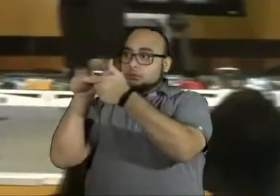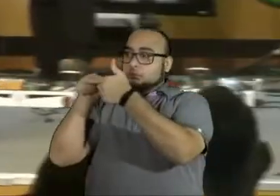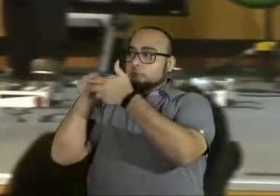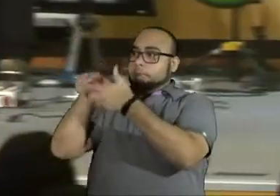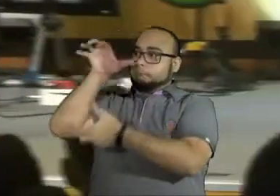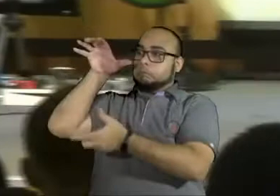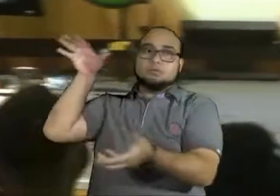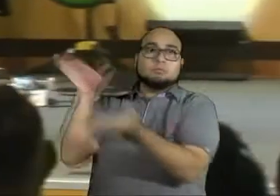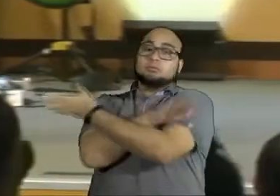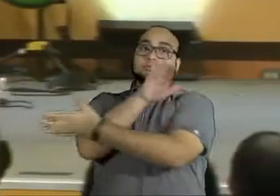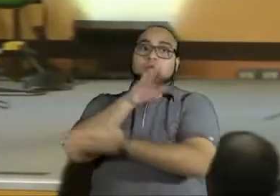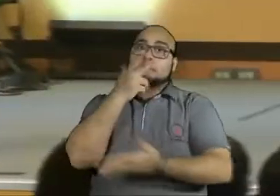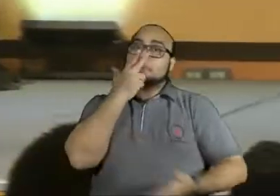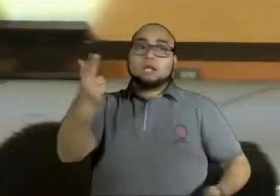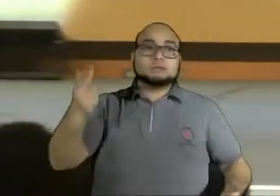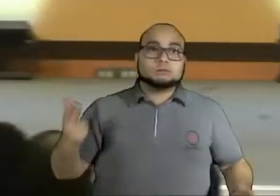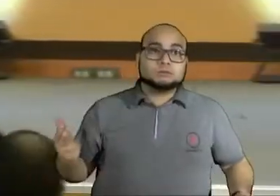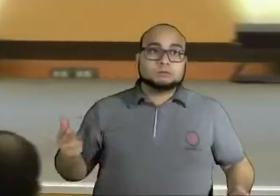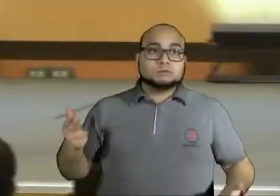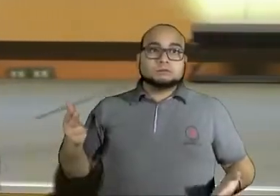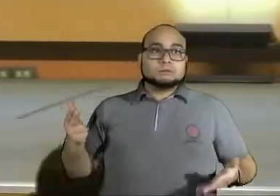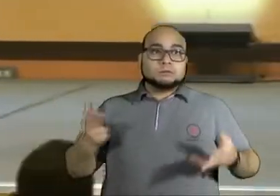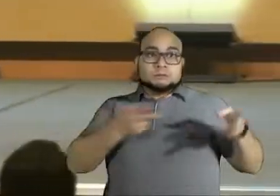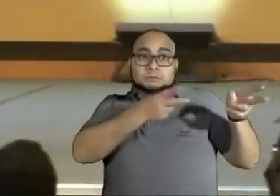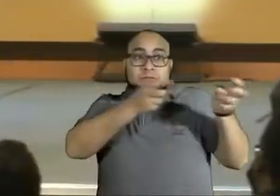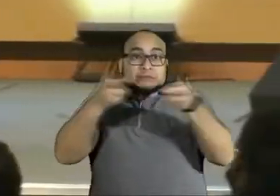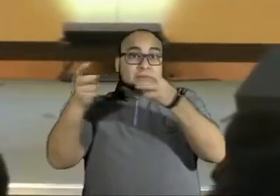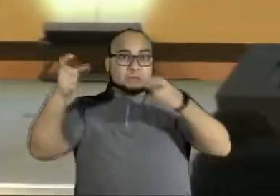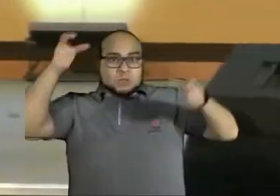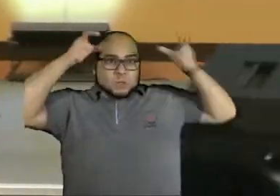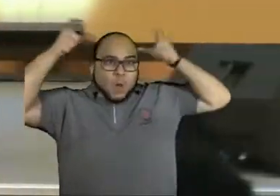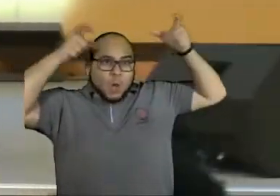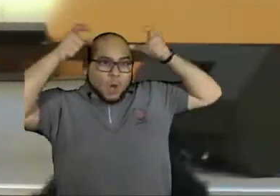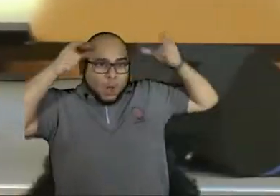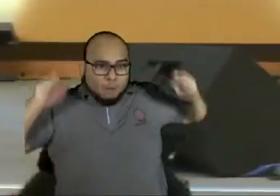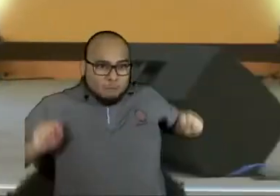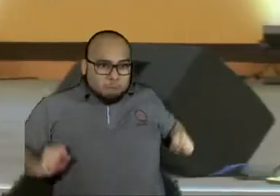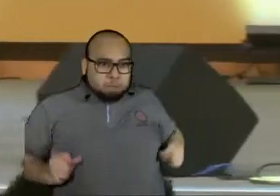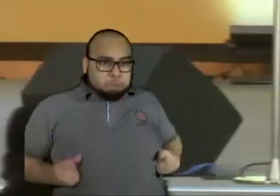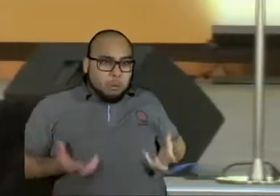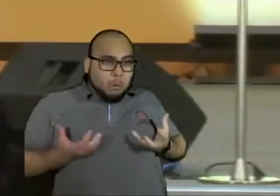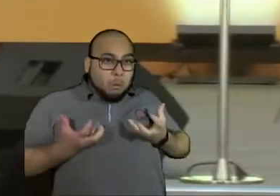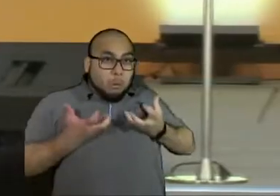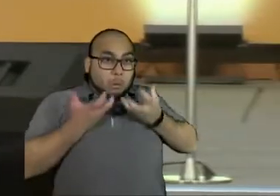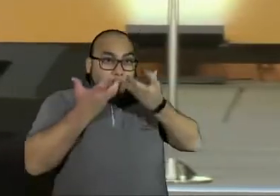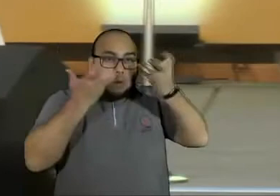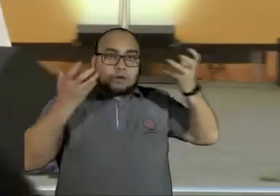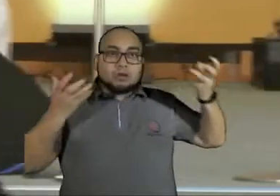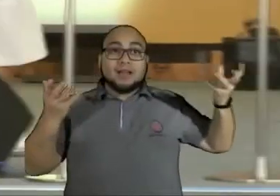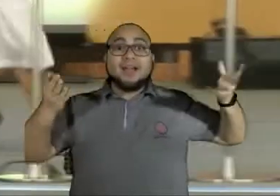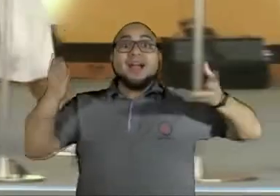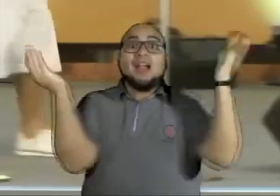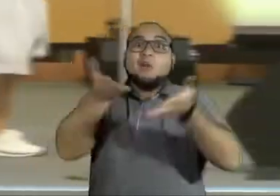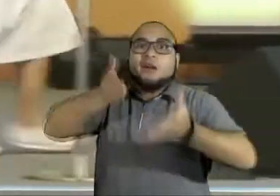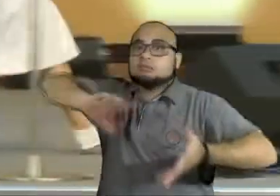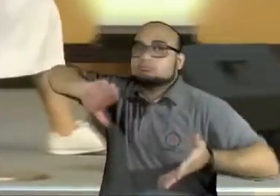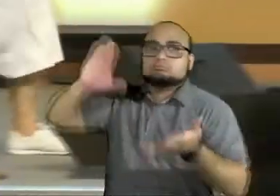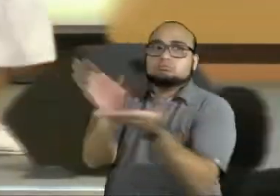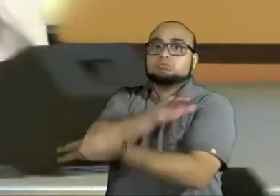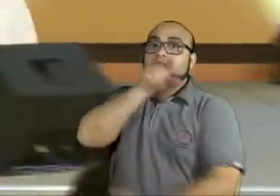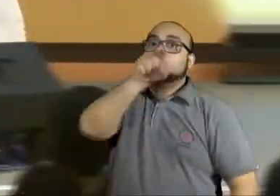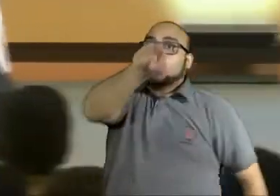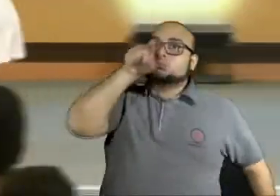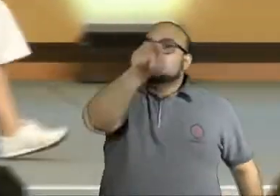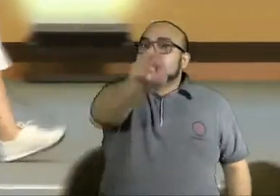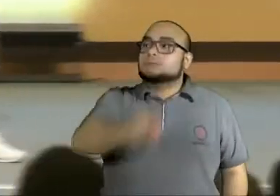que você ouve o eco do diabo no inferno, dizendo: eu vou te arrebentar todinha. Eu vou